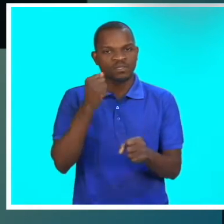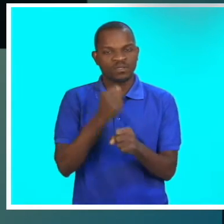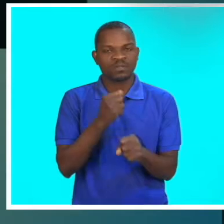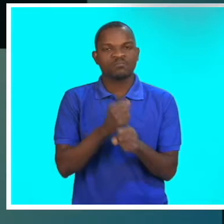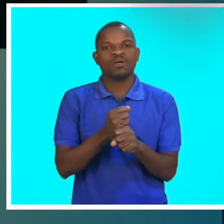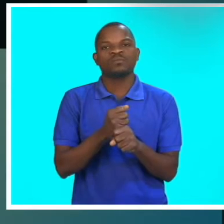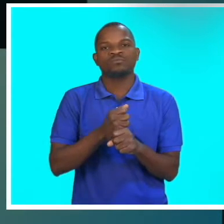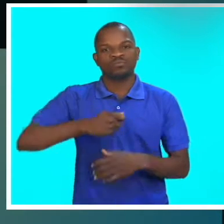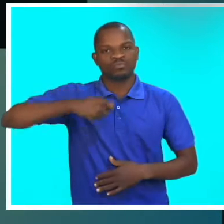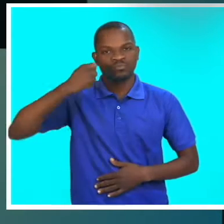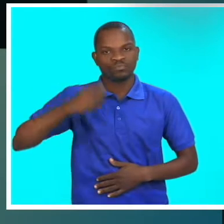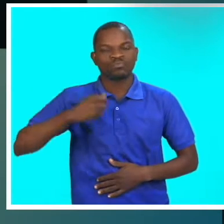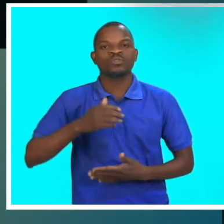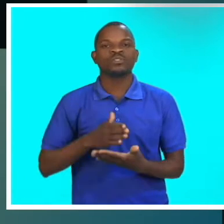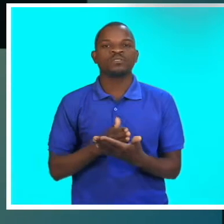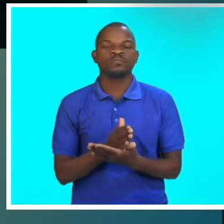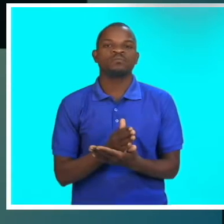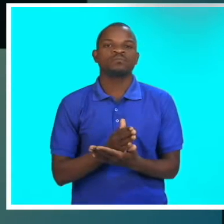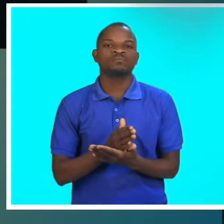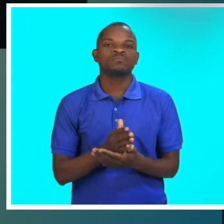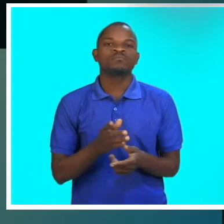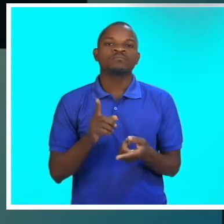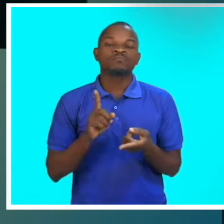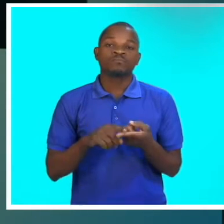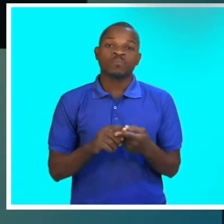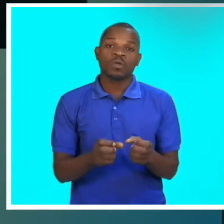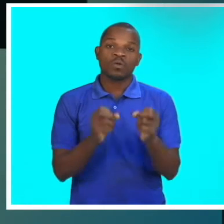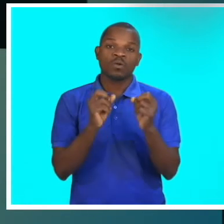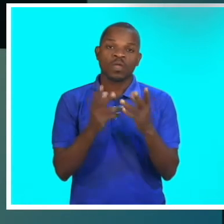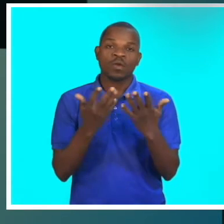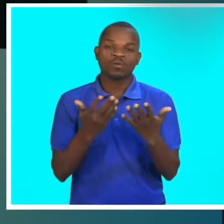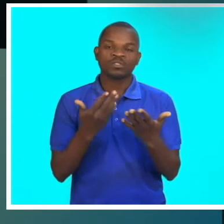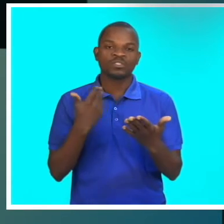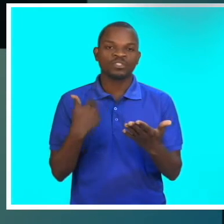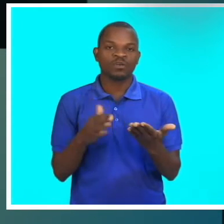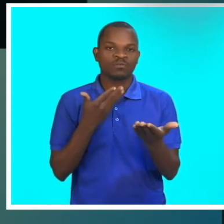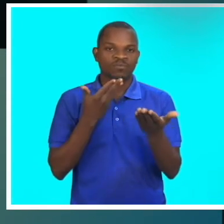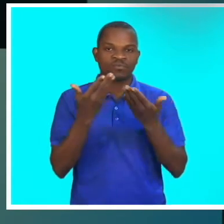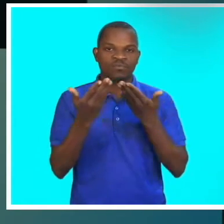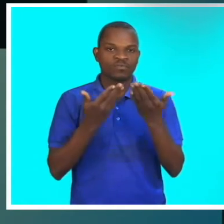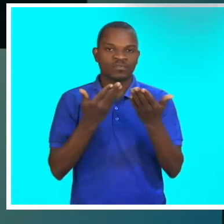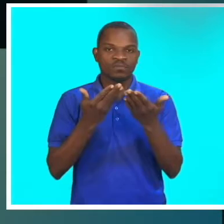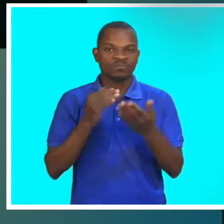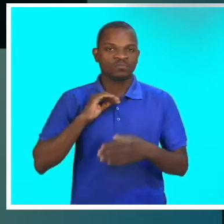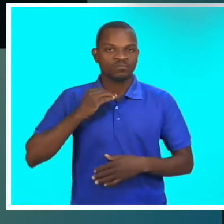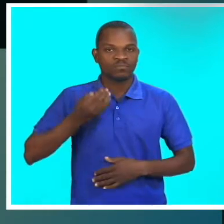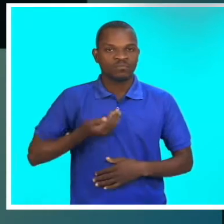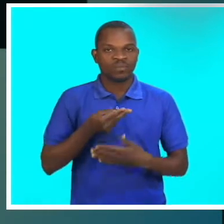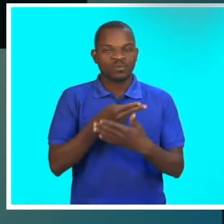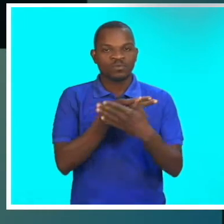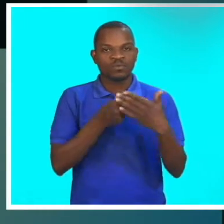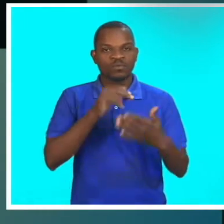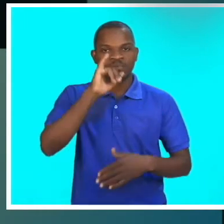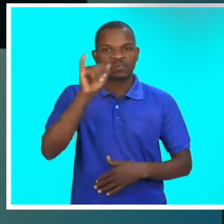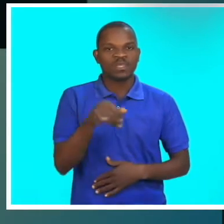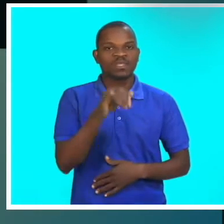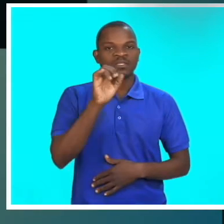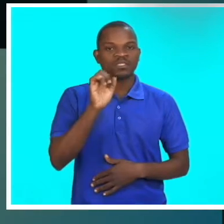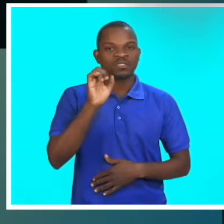jurista. Pois é, hoje conversamos com Giane, é? Se pronuncia bem?